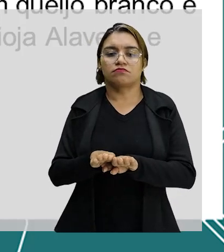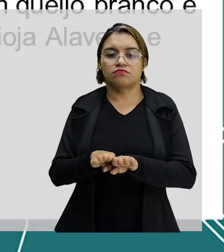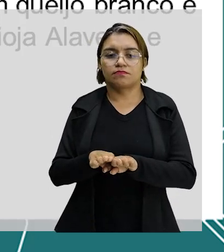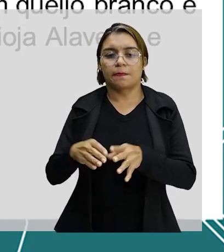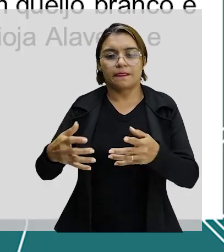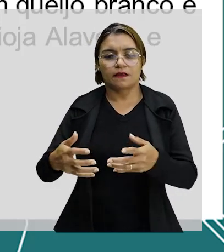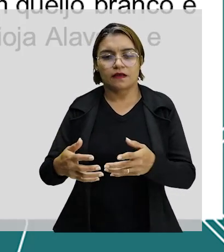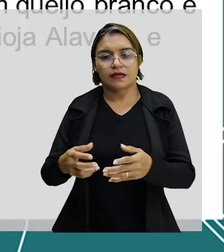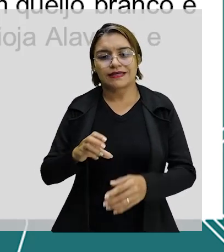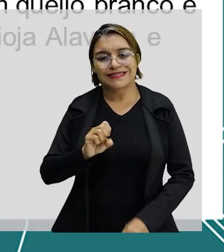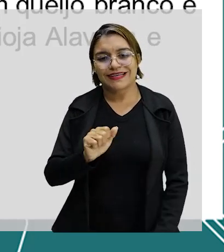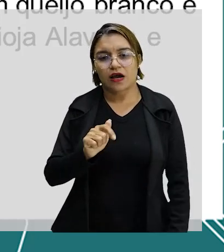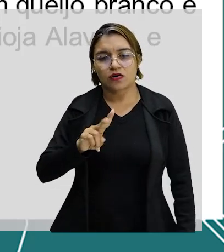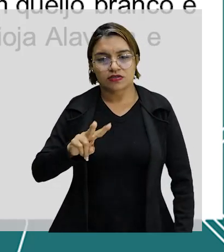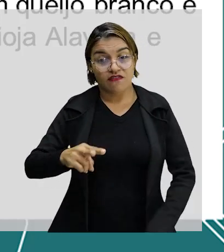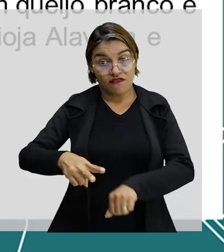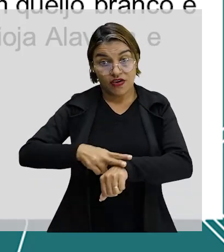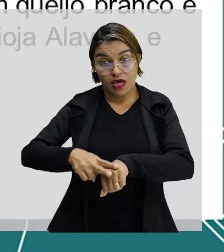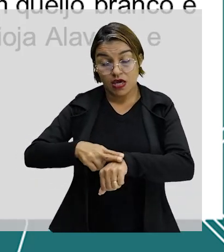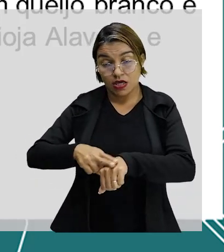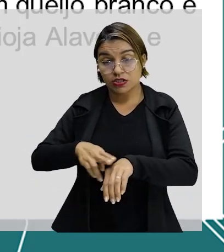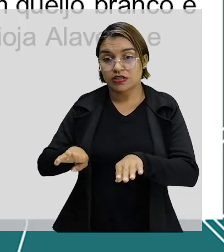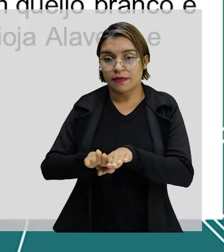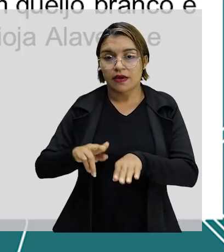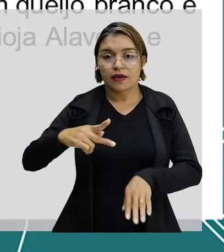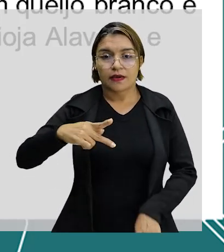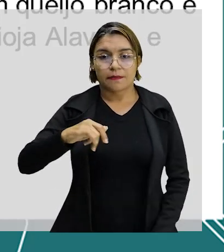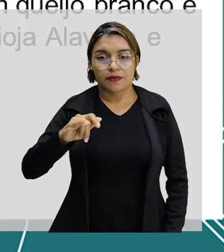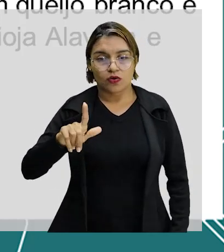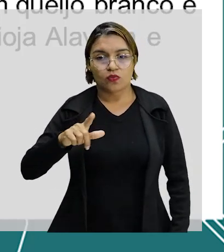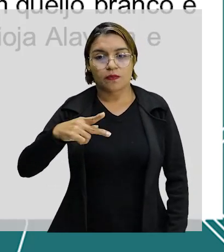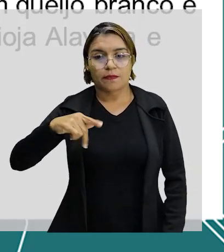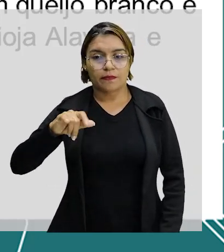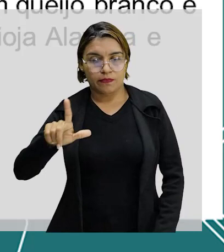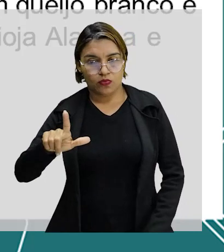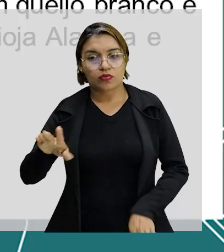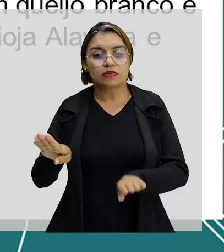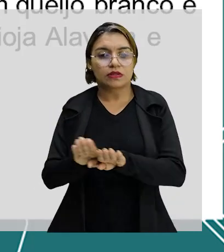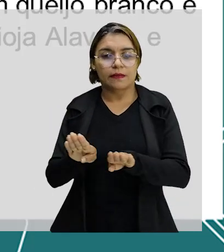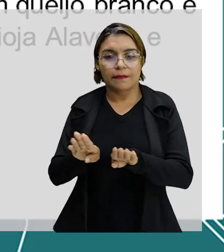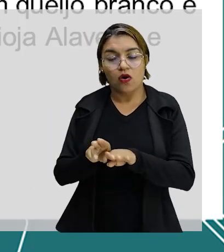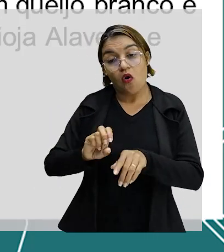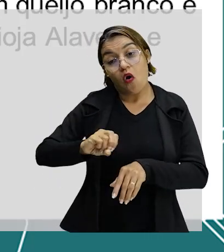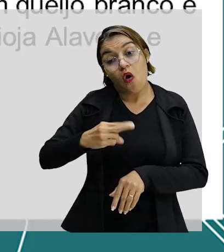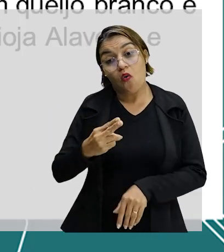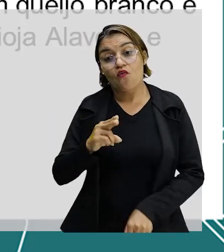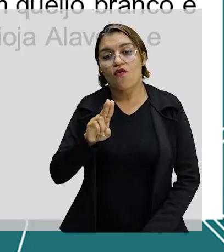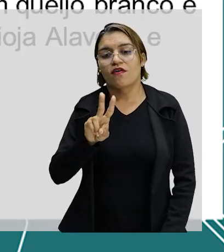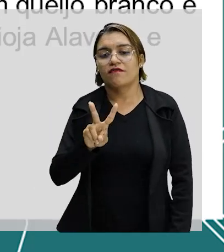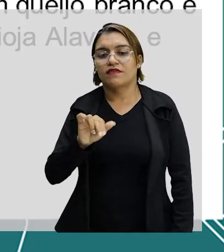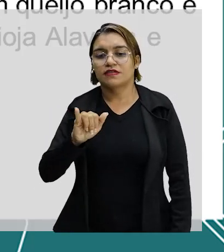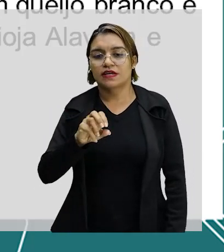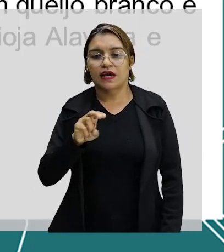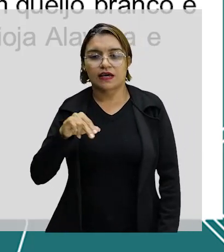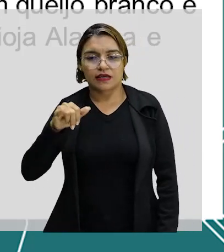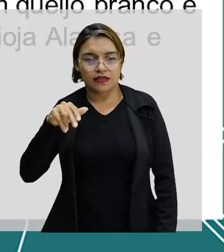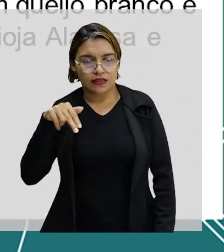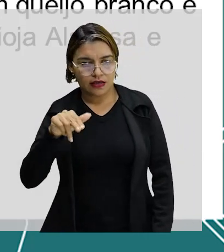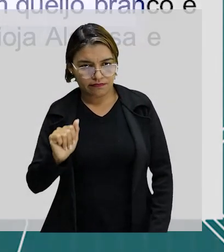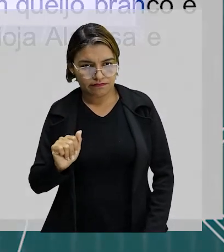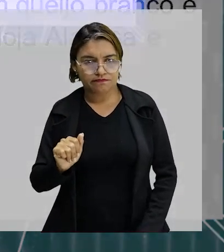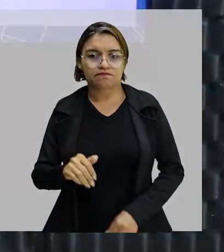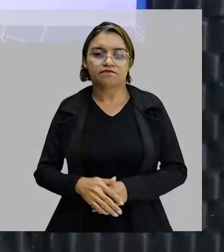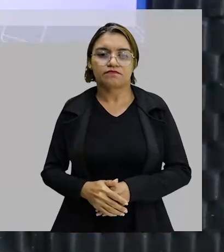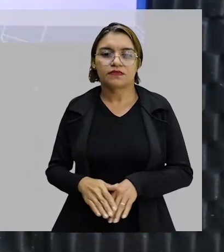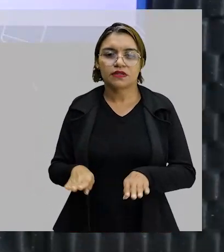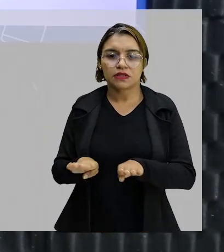al pil-pil, exatamente esse nome assim, al pil-pil, ou a viscaína, tá? O